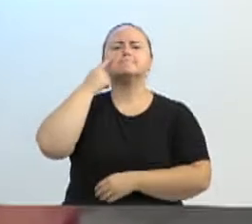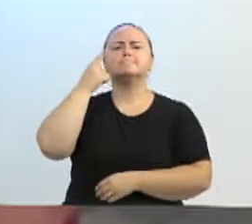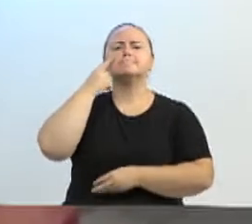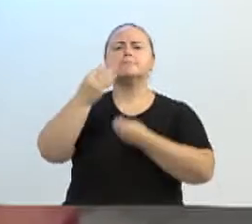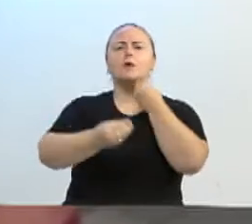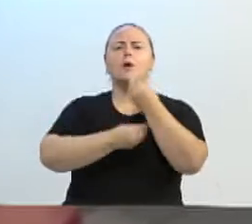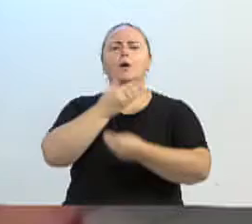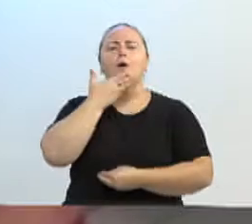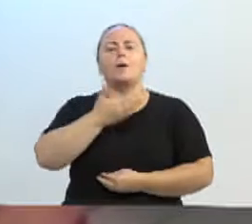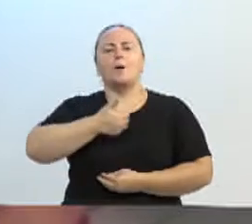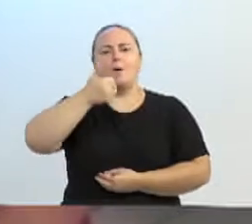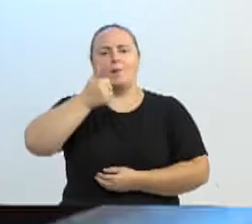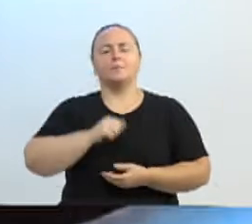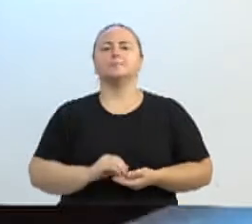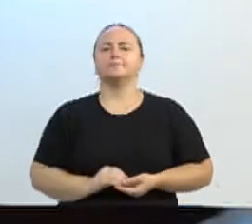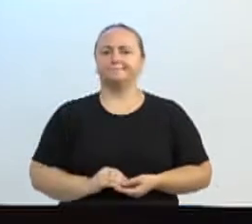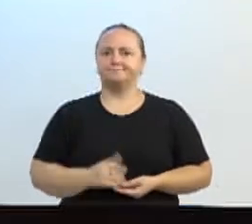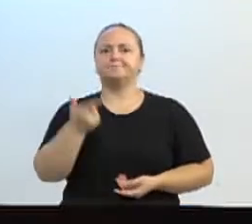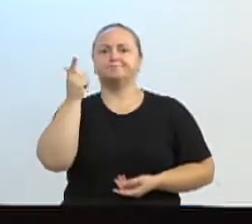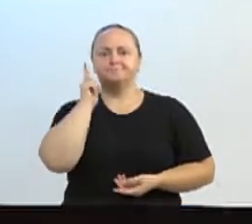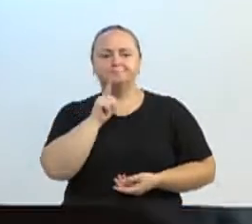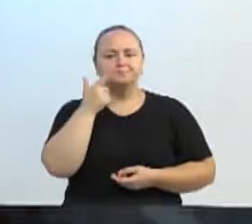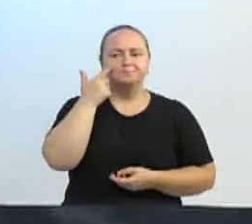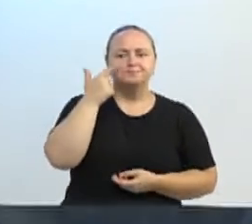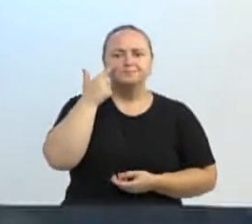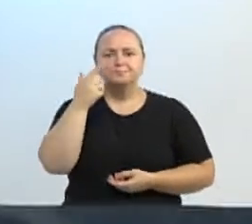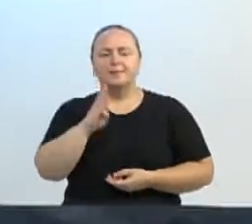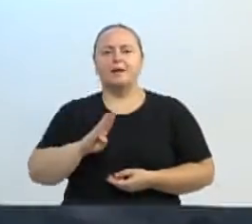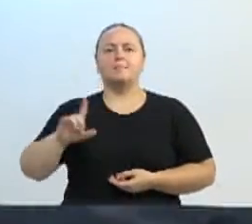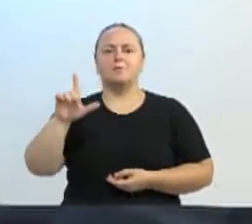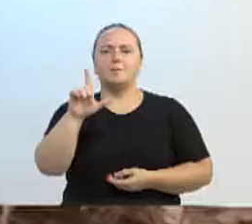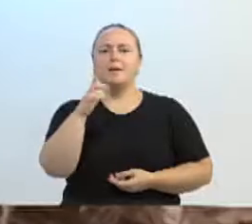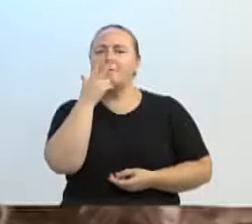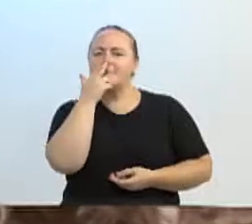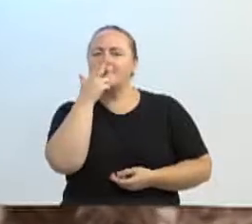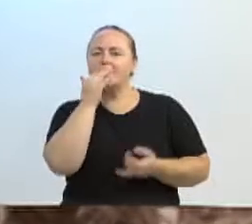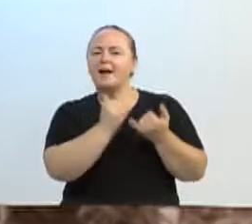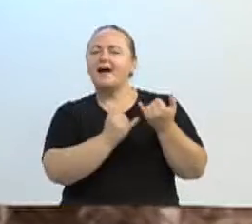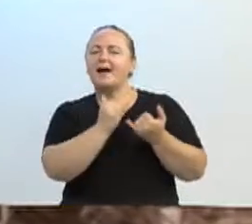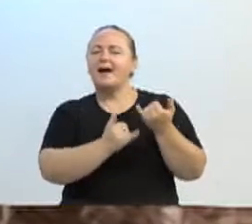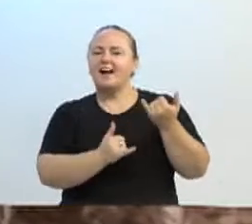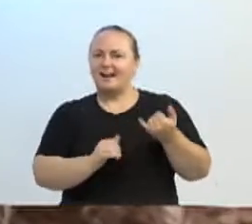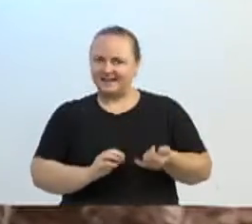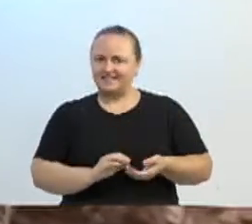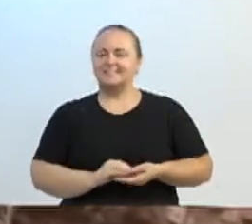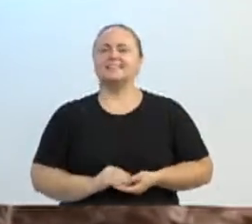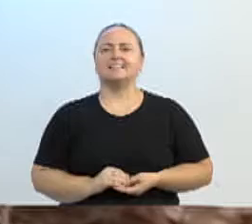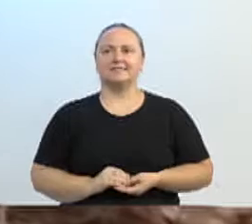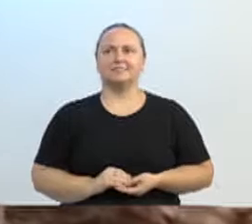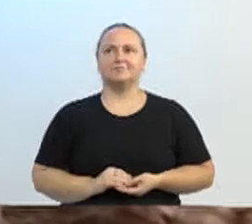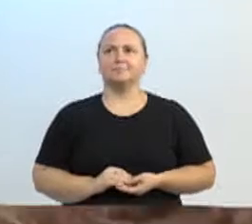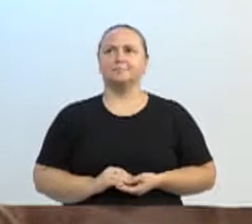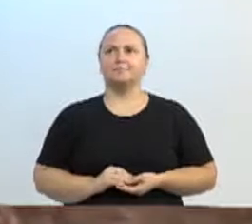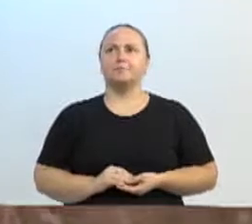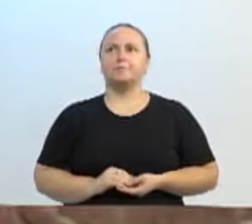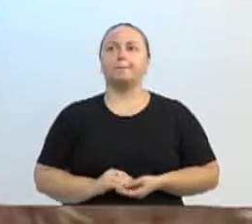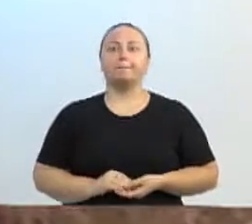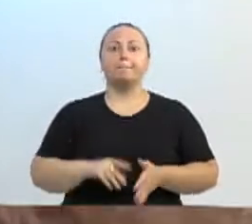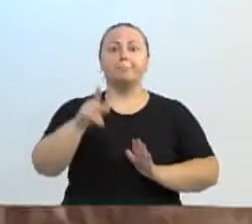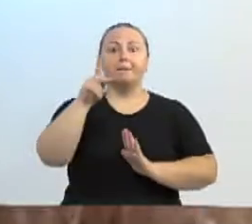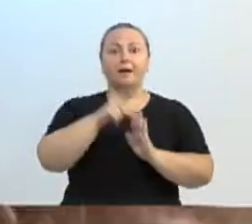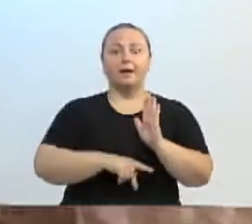para adotar medidas aqui em Blumenau. O projeto visa que os estabelecimentos que vendem